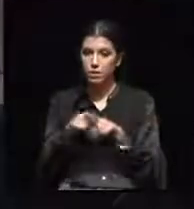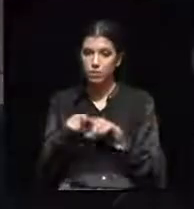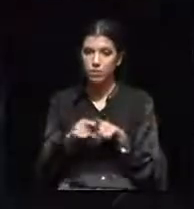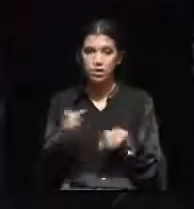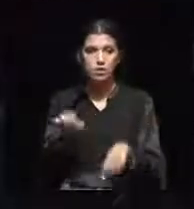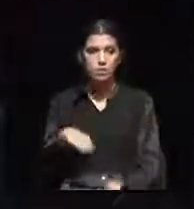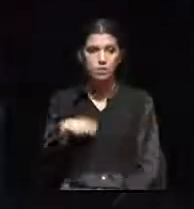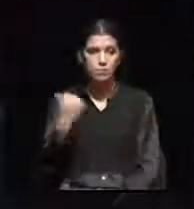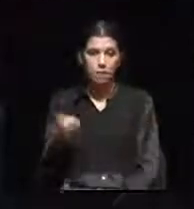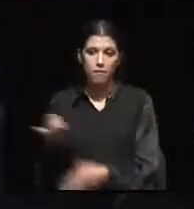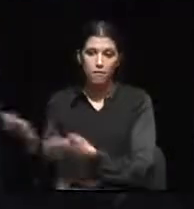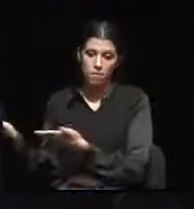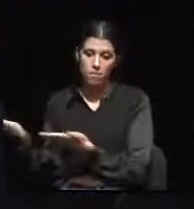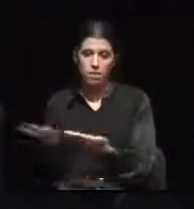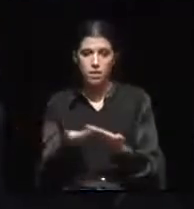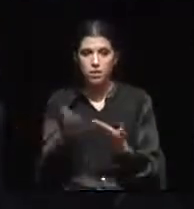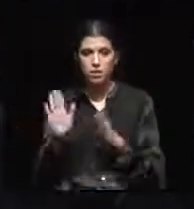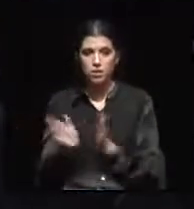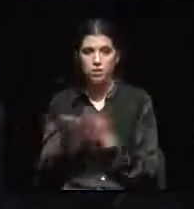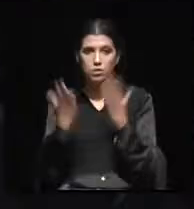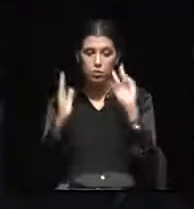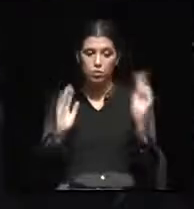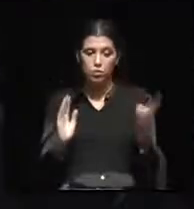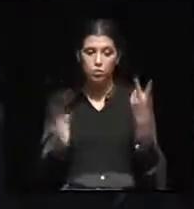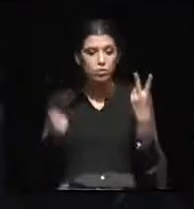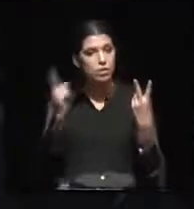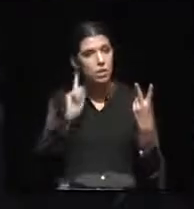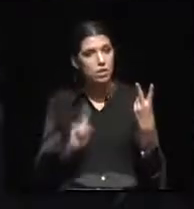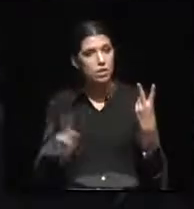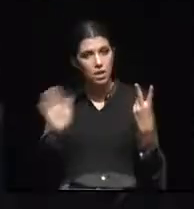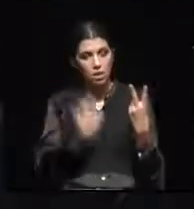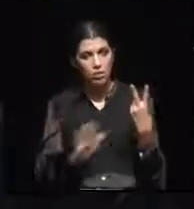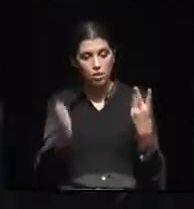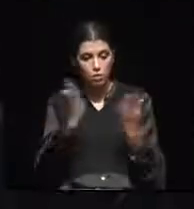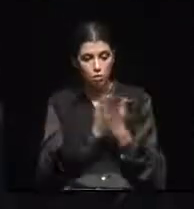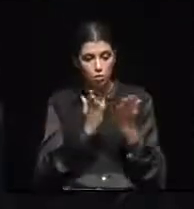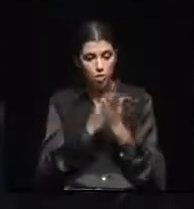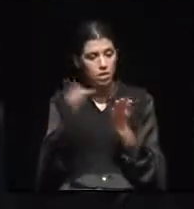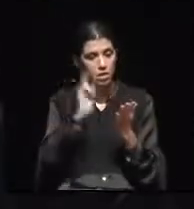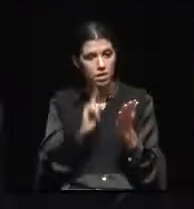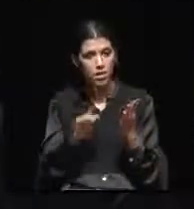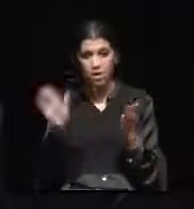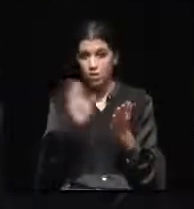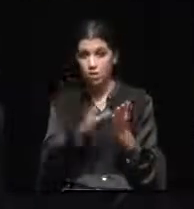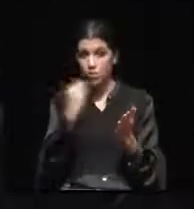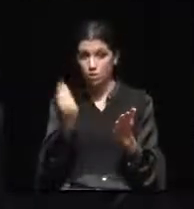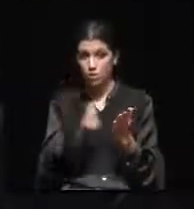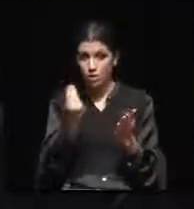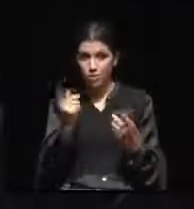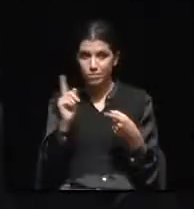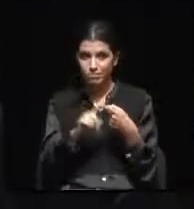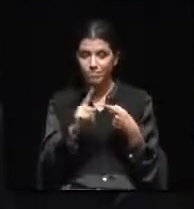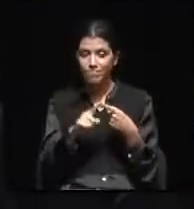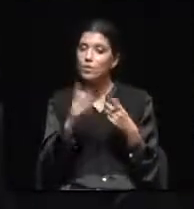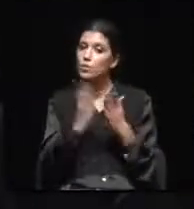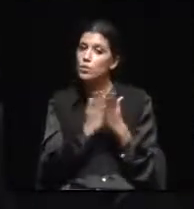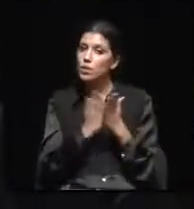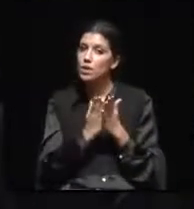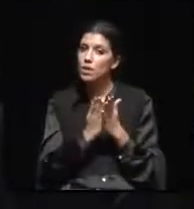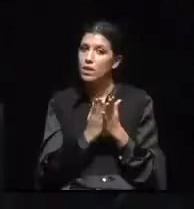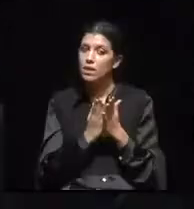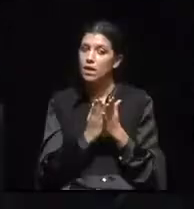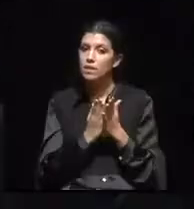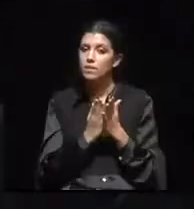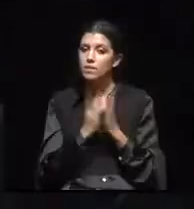Partido Ecologista aos Verdes apresenta duas saudações, ao Dia Nacional do Estudante e ao Dia Nacional da Juventude. O Dia Nacional do Estudante,